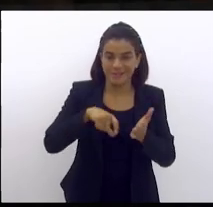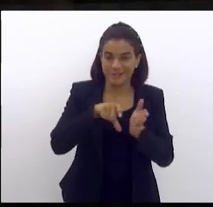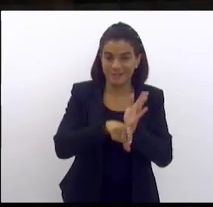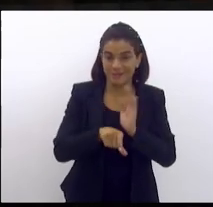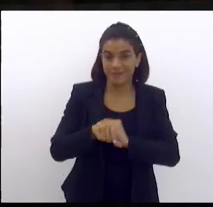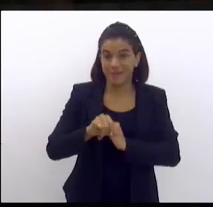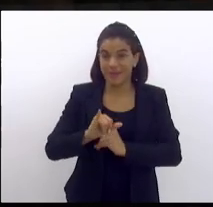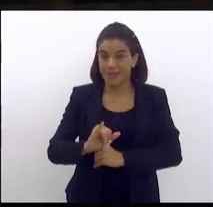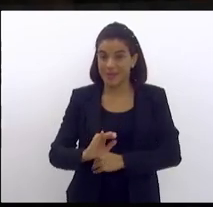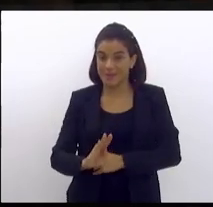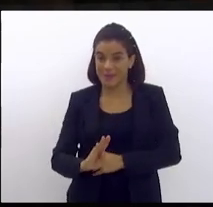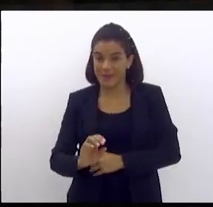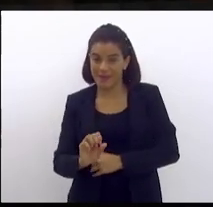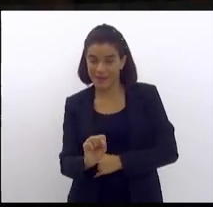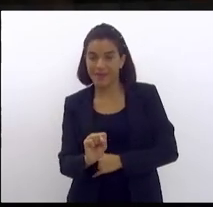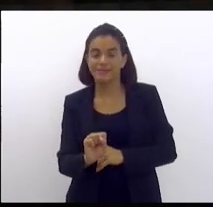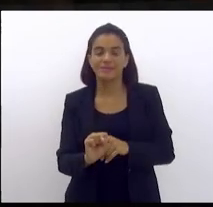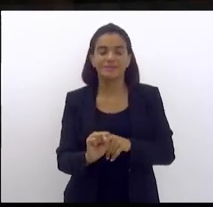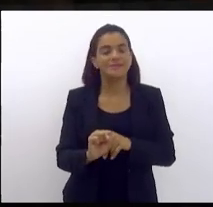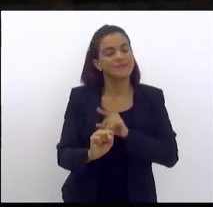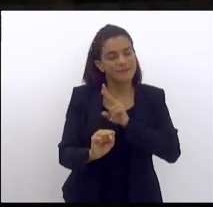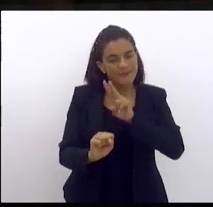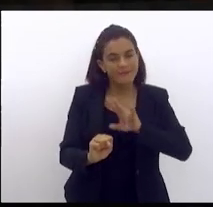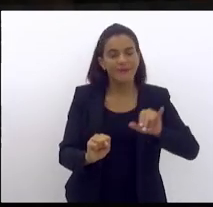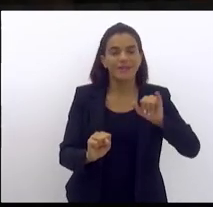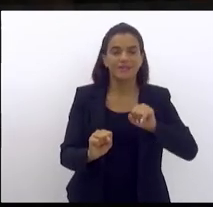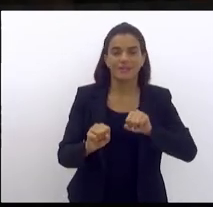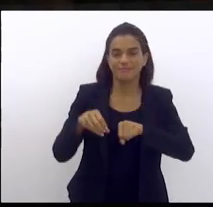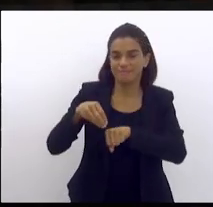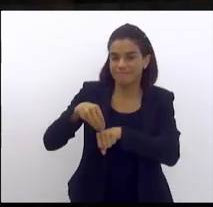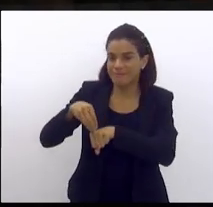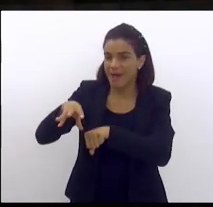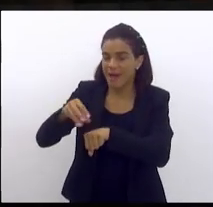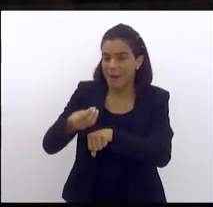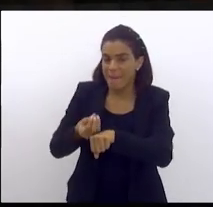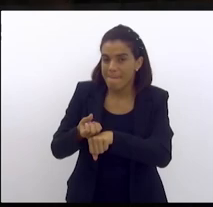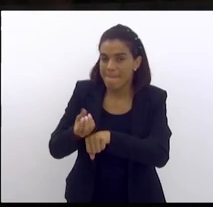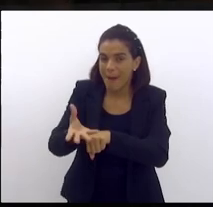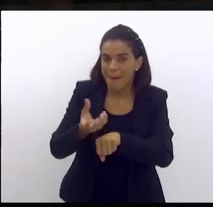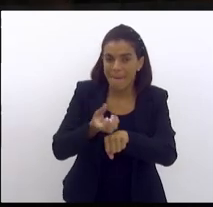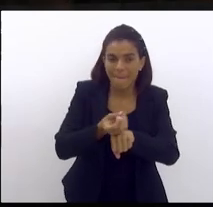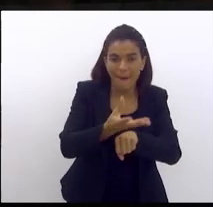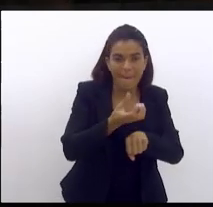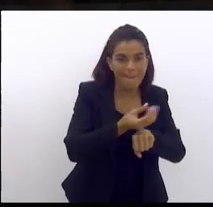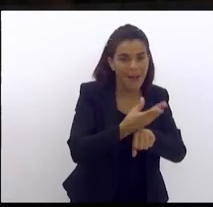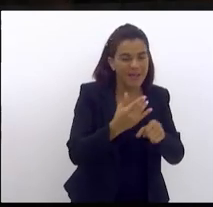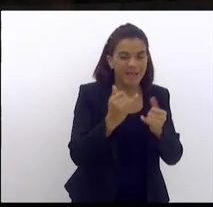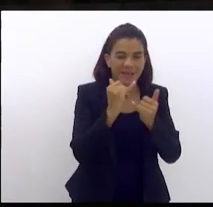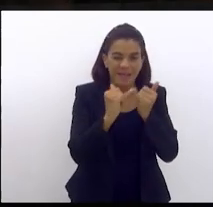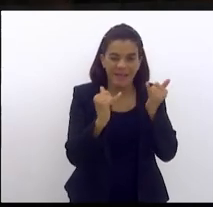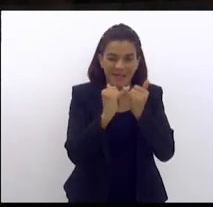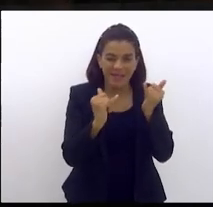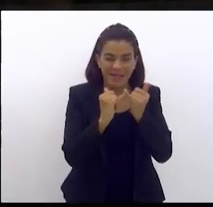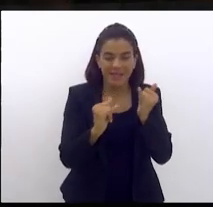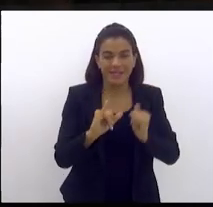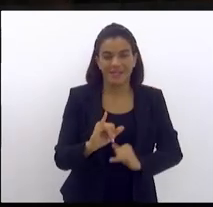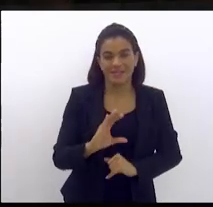BS vai ter uma forma de distribuição similar ao ICMS